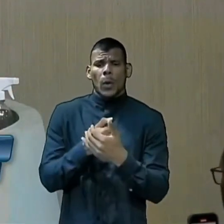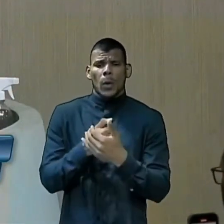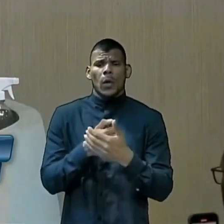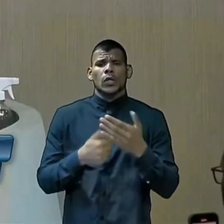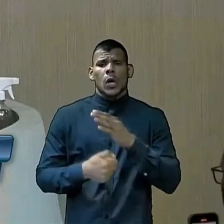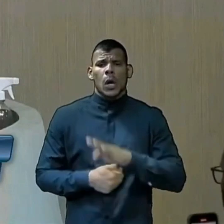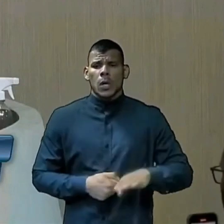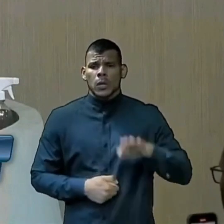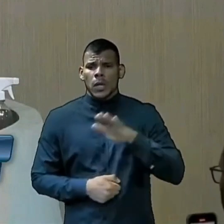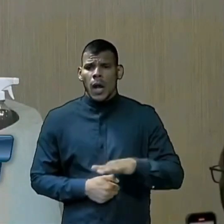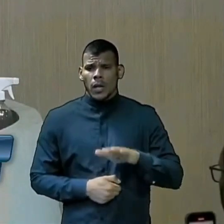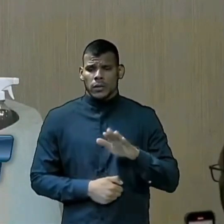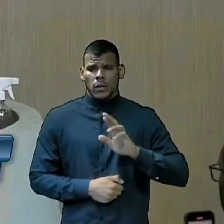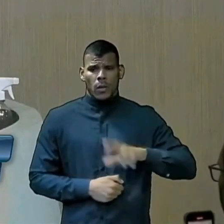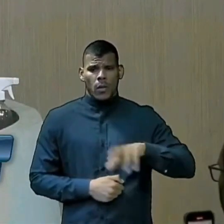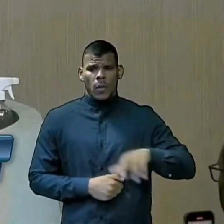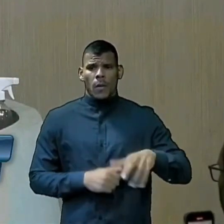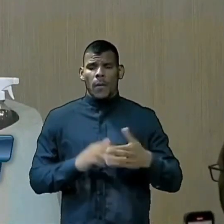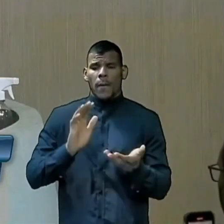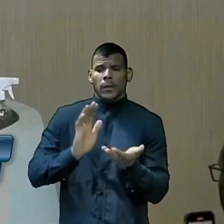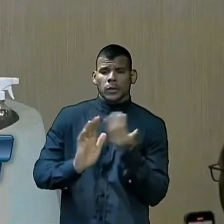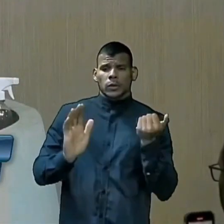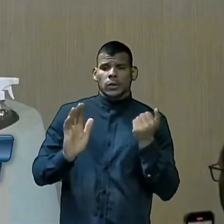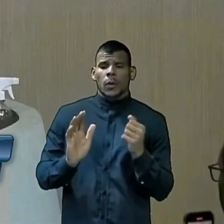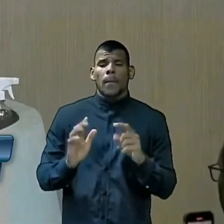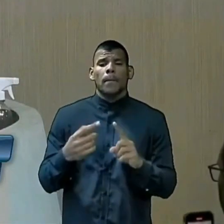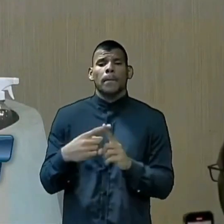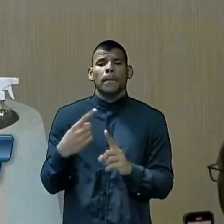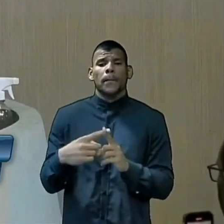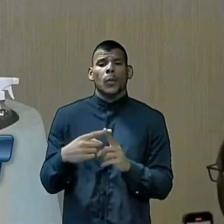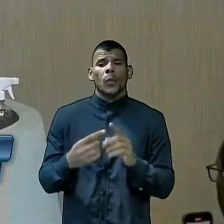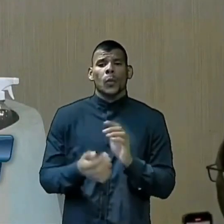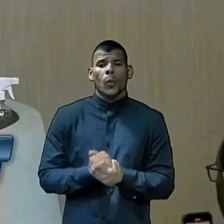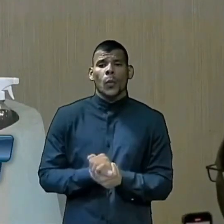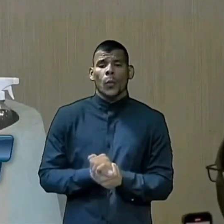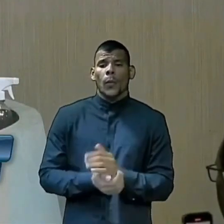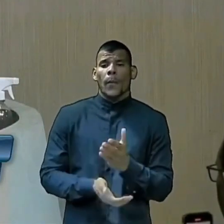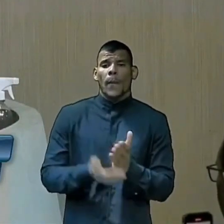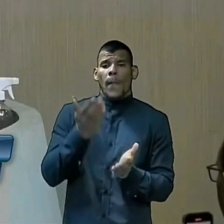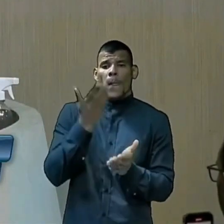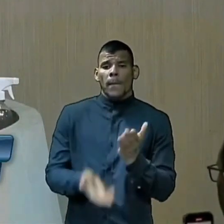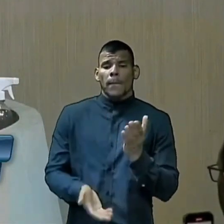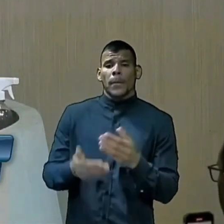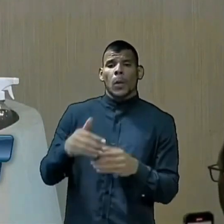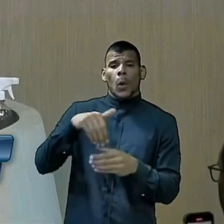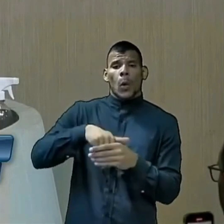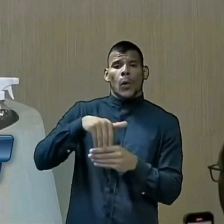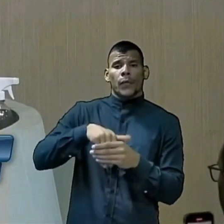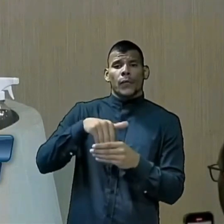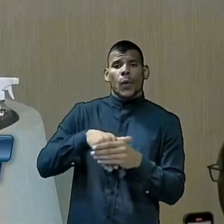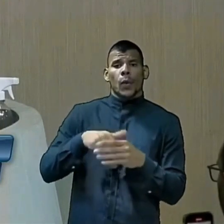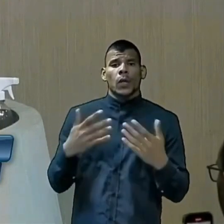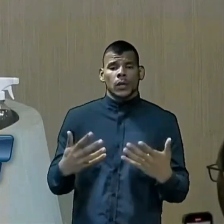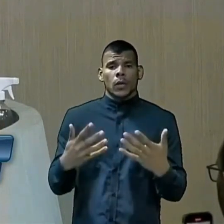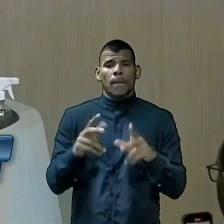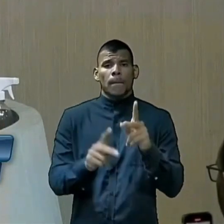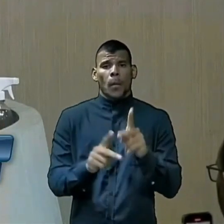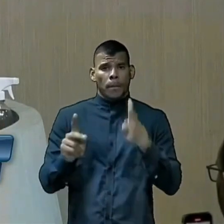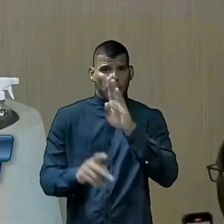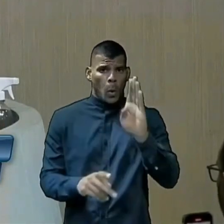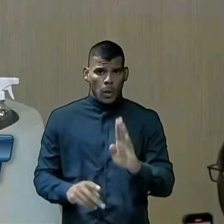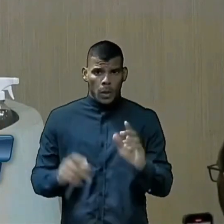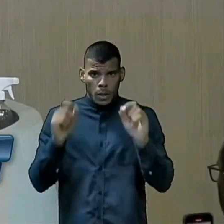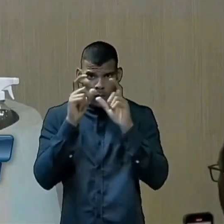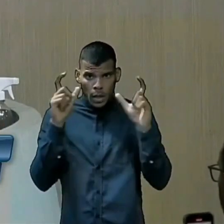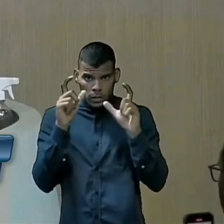crianças. Tiraram de pauta. Por quê? Porque iam perder a votação, porque o povo brasileiro abriu os olhos